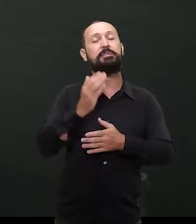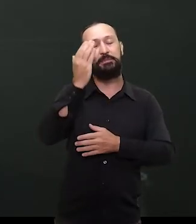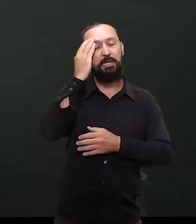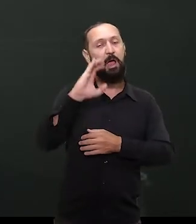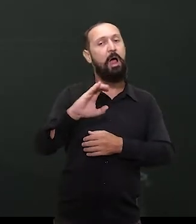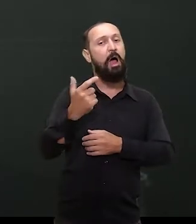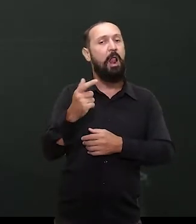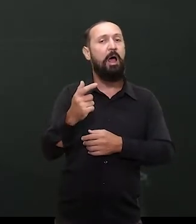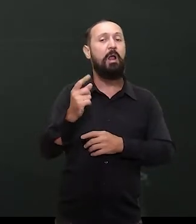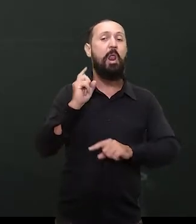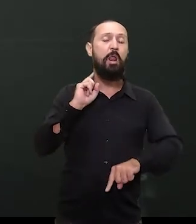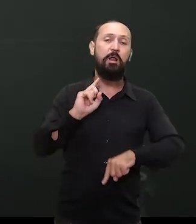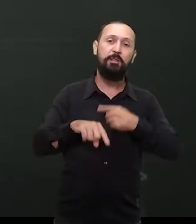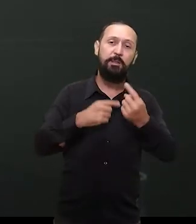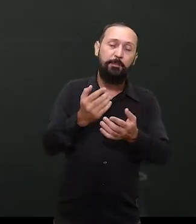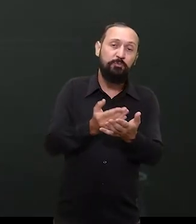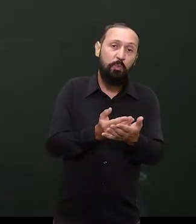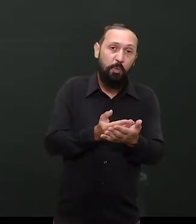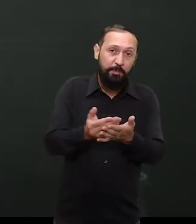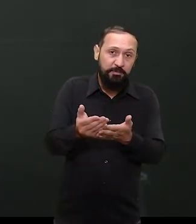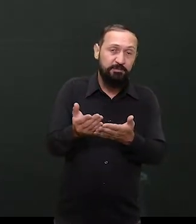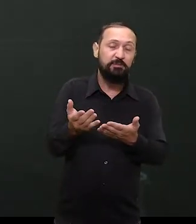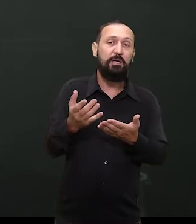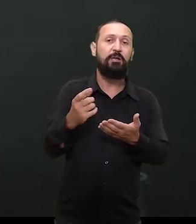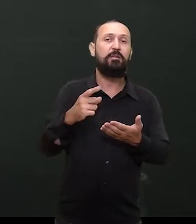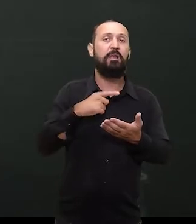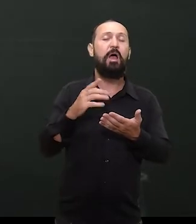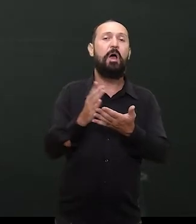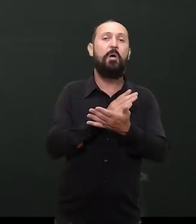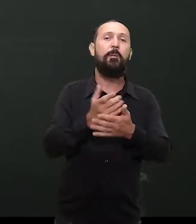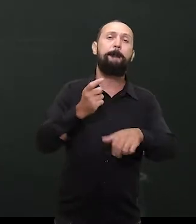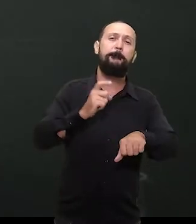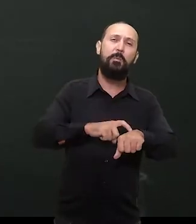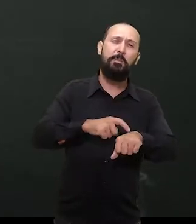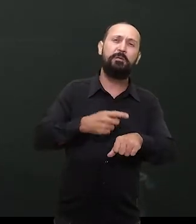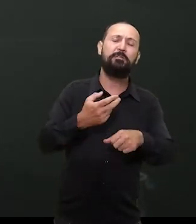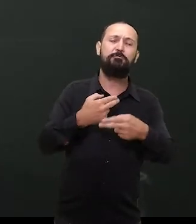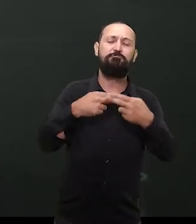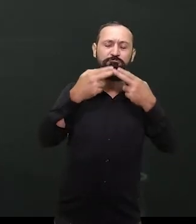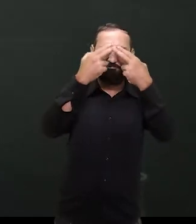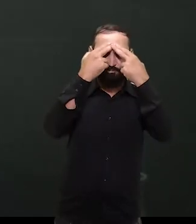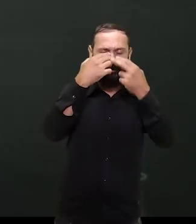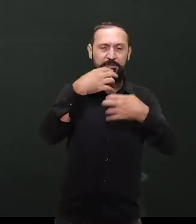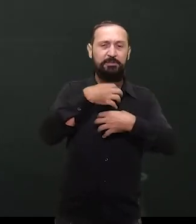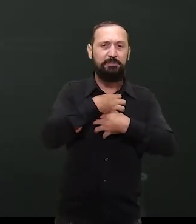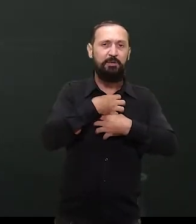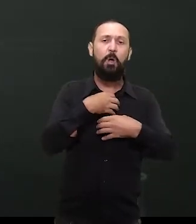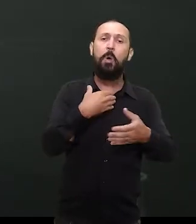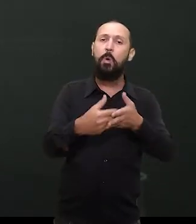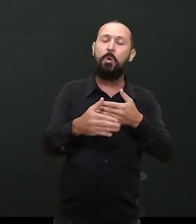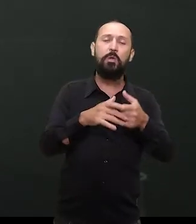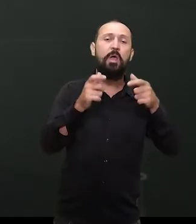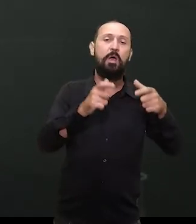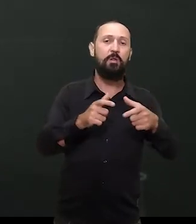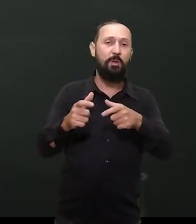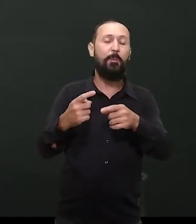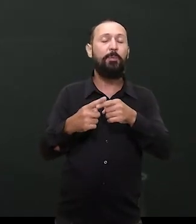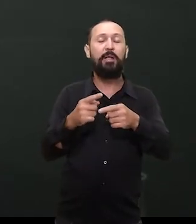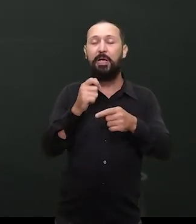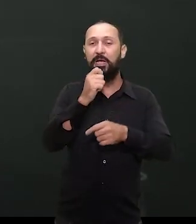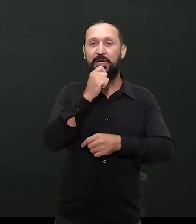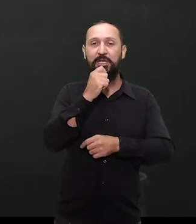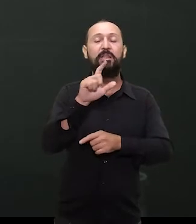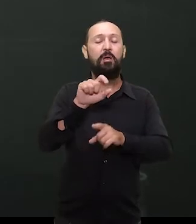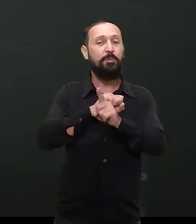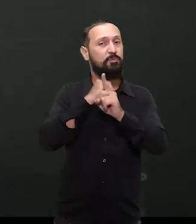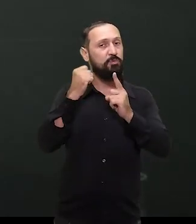obviamente depois de ingressar em situações constrangedoras como em qualquer outra instituição porque